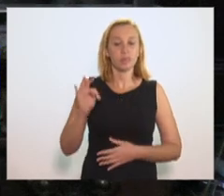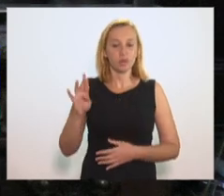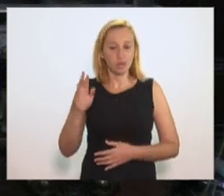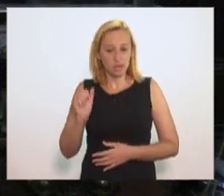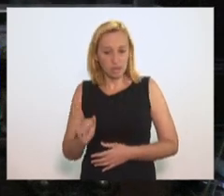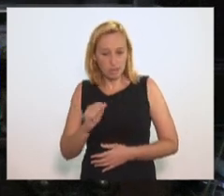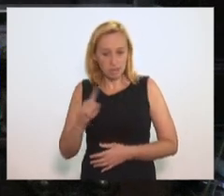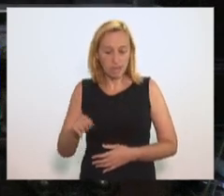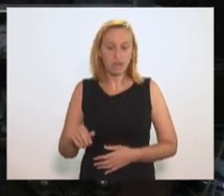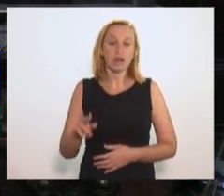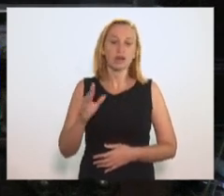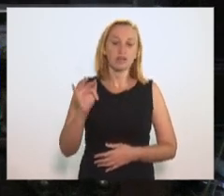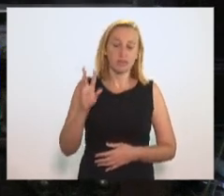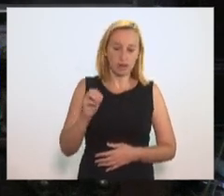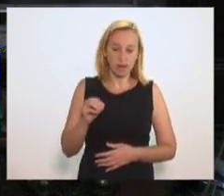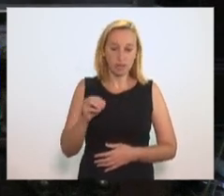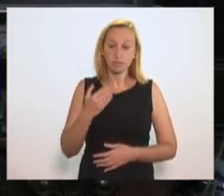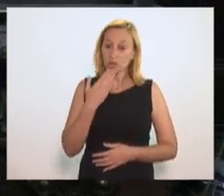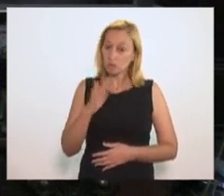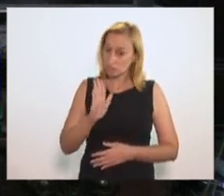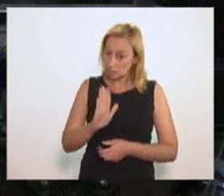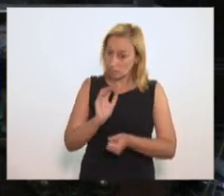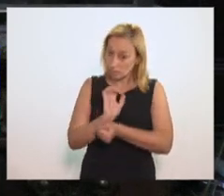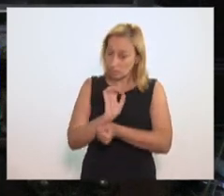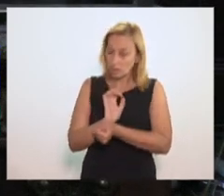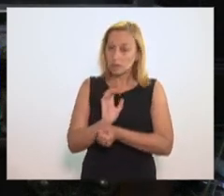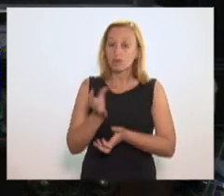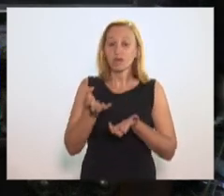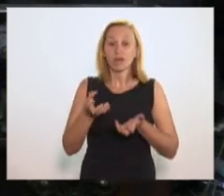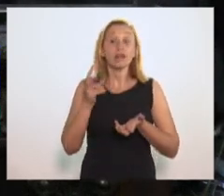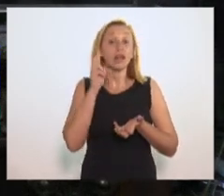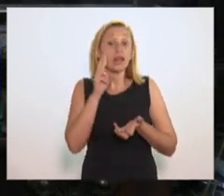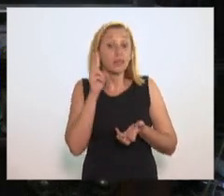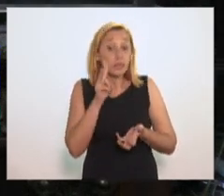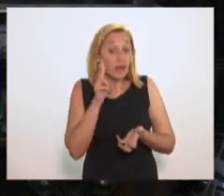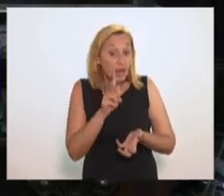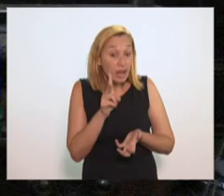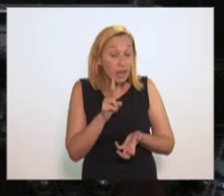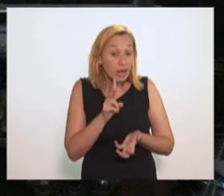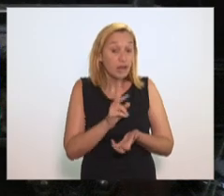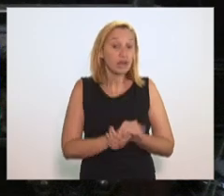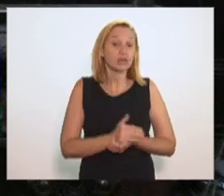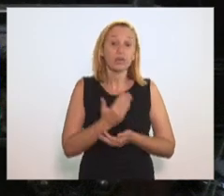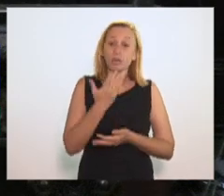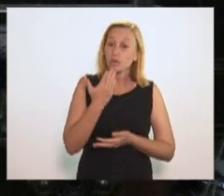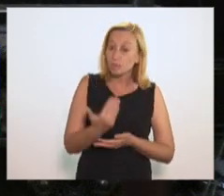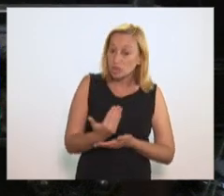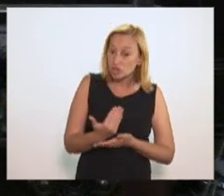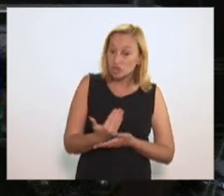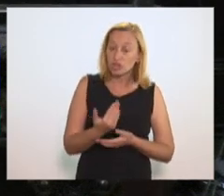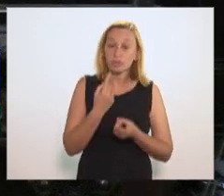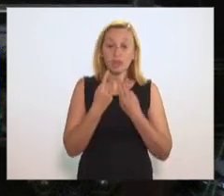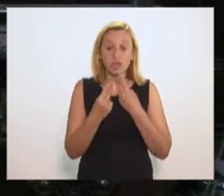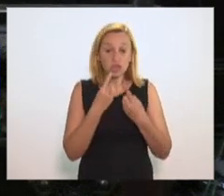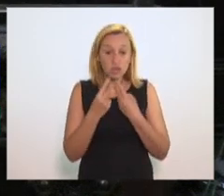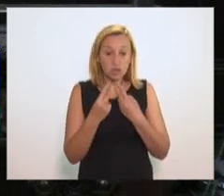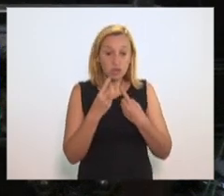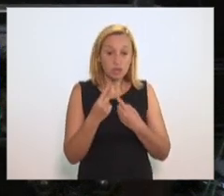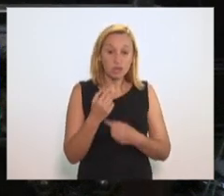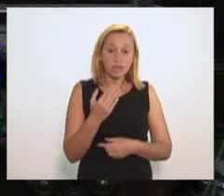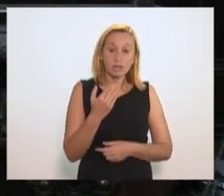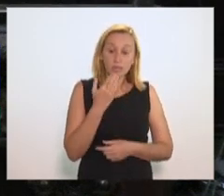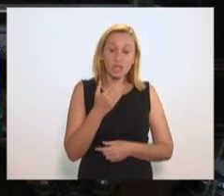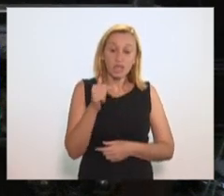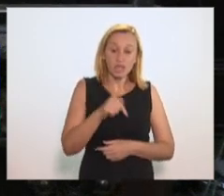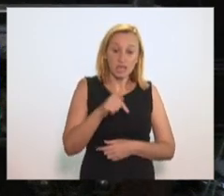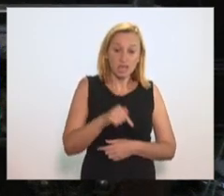Serafini Felipe Enchor agora eu quero dizer lembrar que Adriana quando for pedir para discutir tem que pedir aqui no Zoom